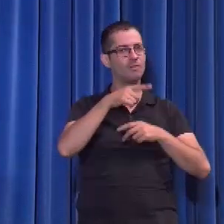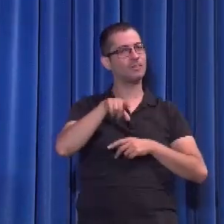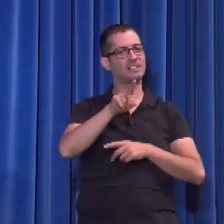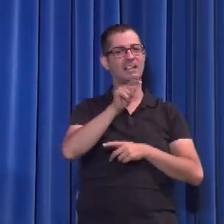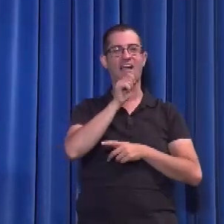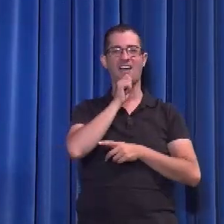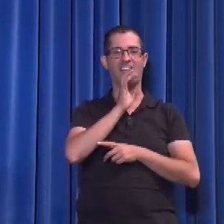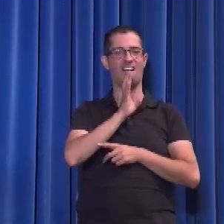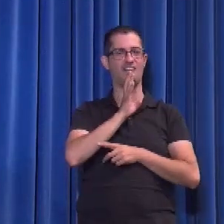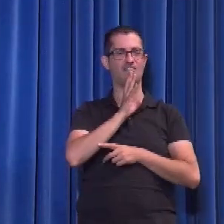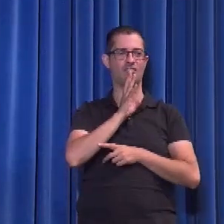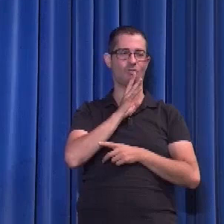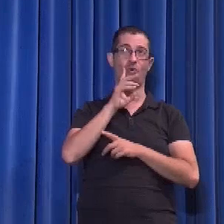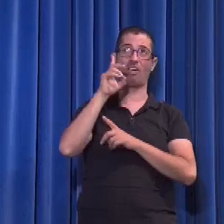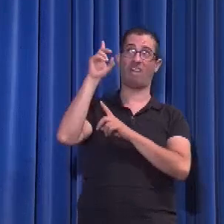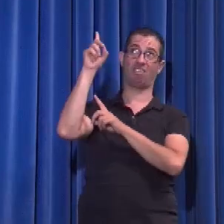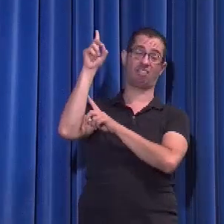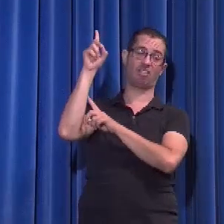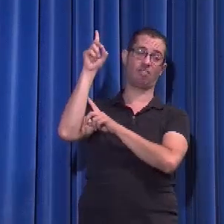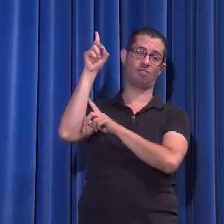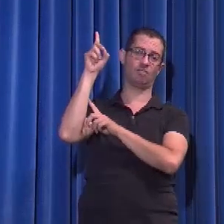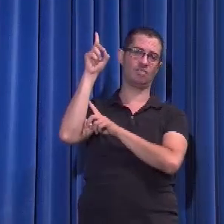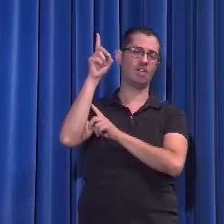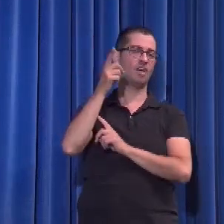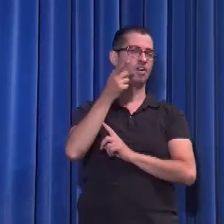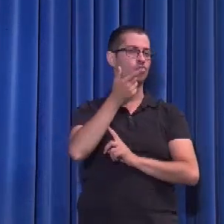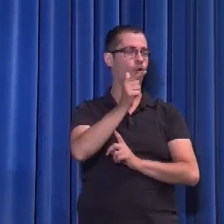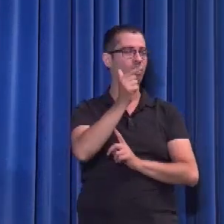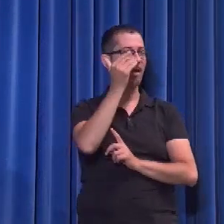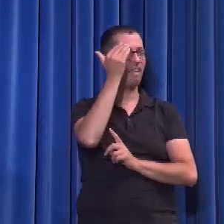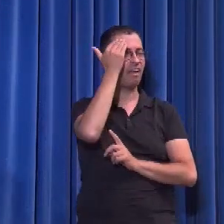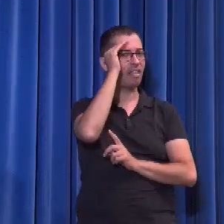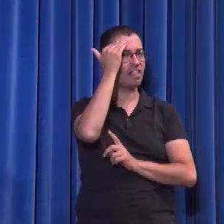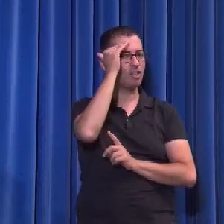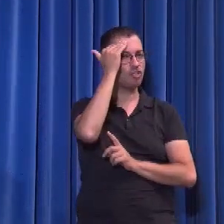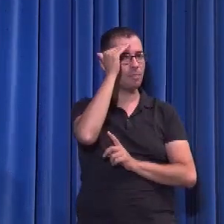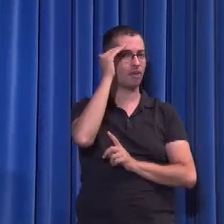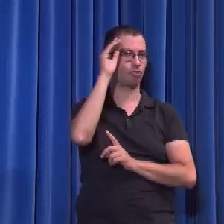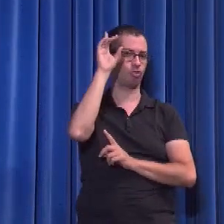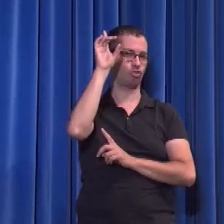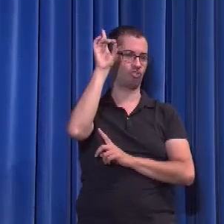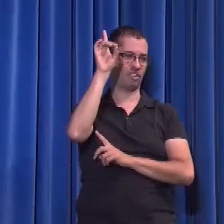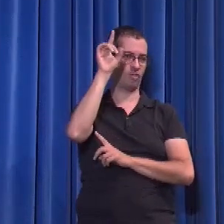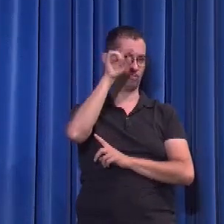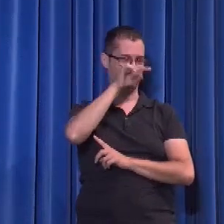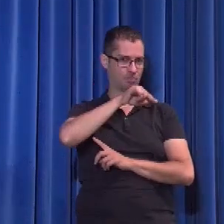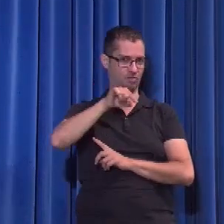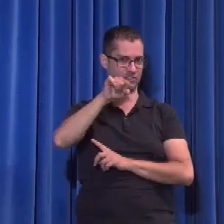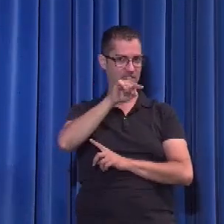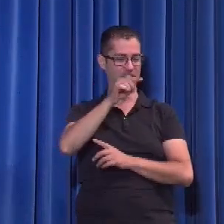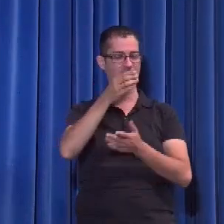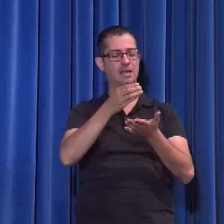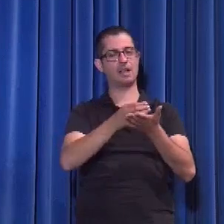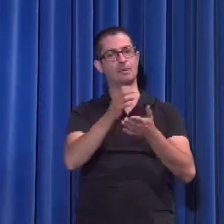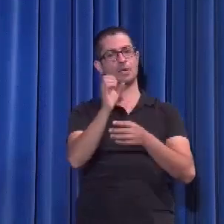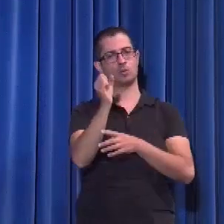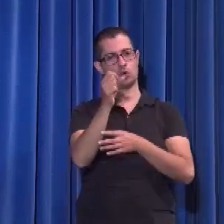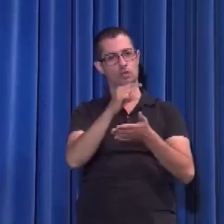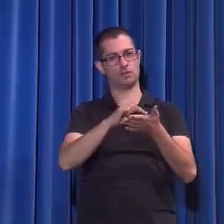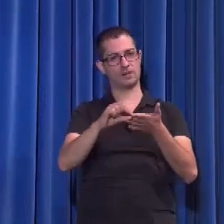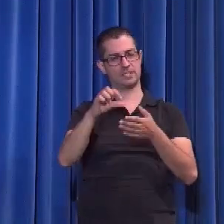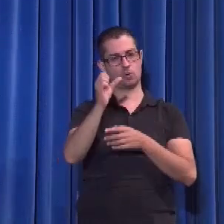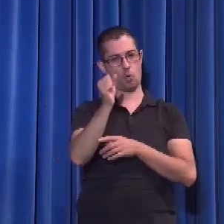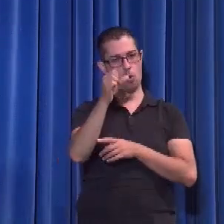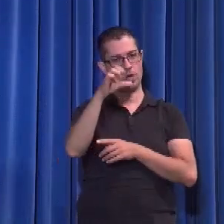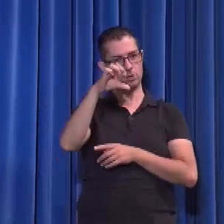conhecem. Não há entendimento de Deus. Capítulo 8, versículo 8 e